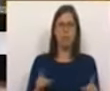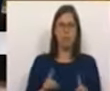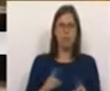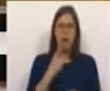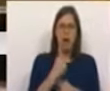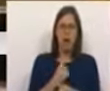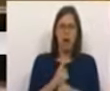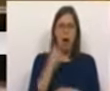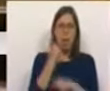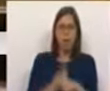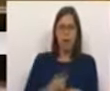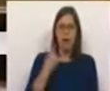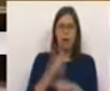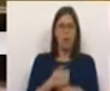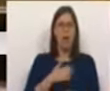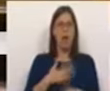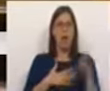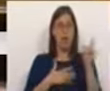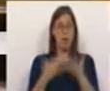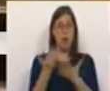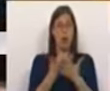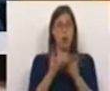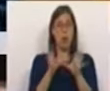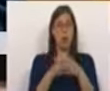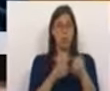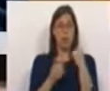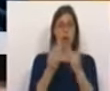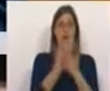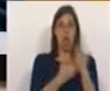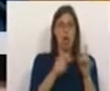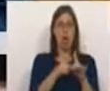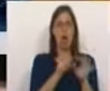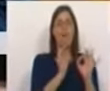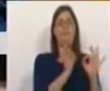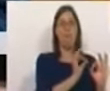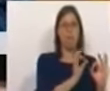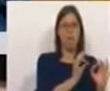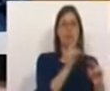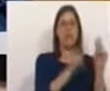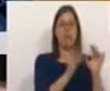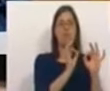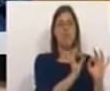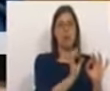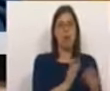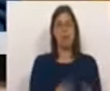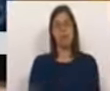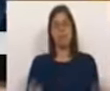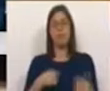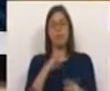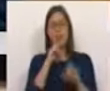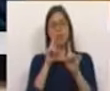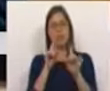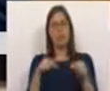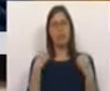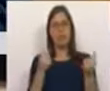que os mesmos de sempre, as grandes empresas e grupos económicos, sejam favorecidos fiscalmente. Teremos a